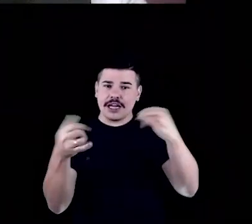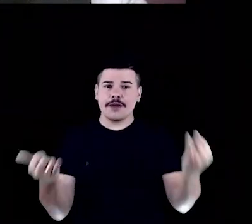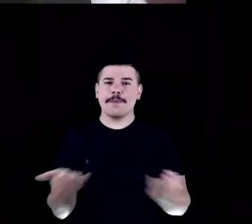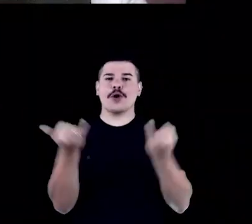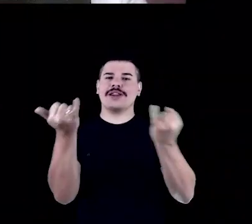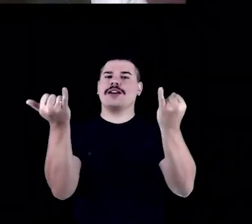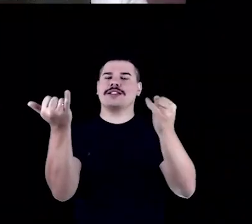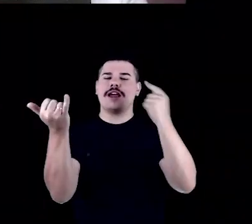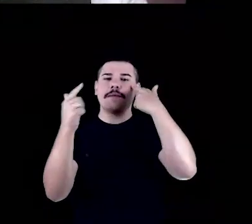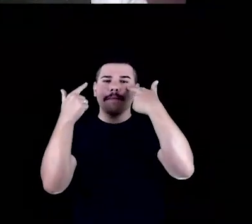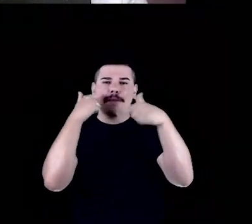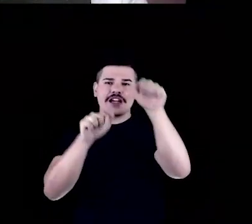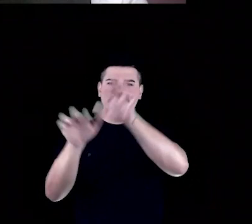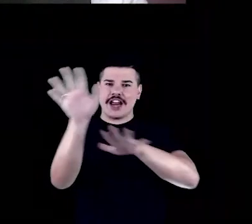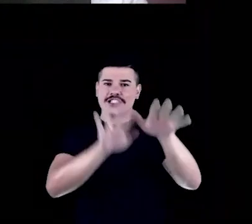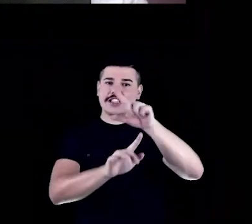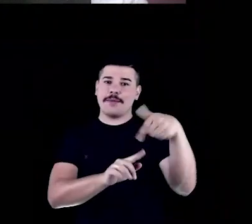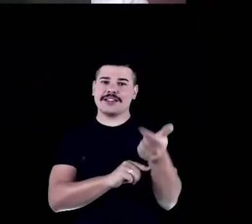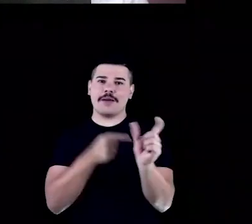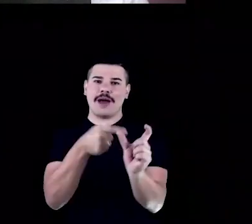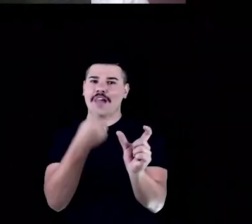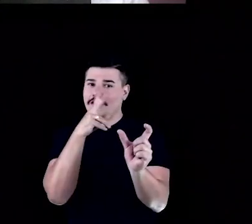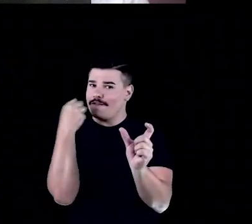trazer essa potência imagética também